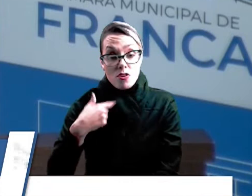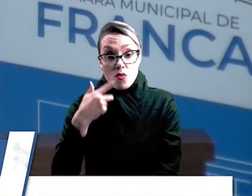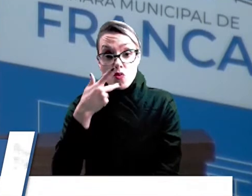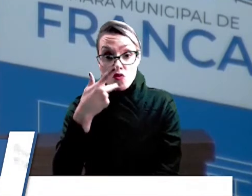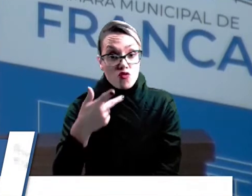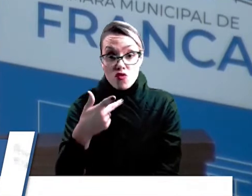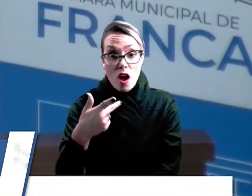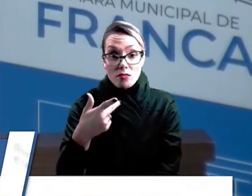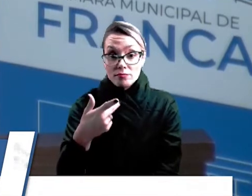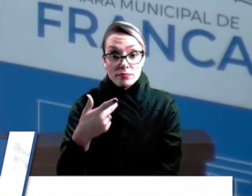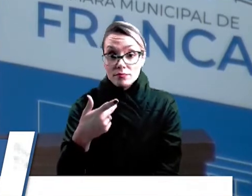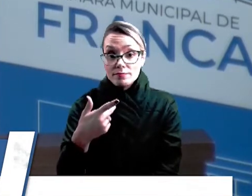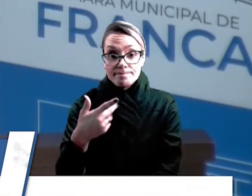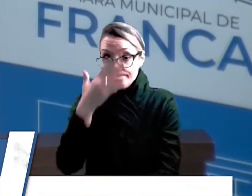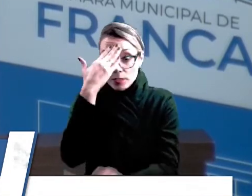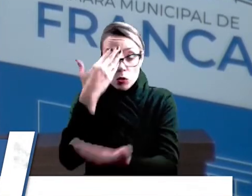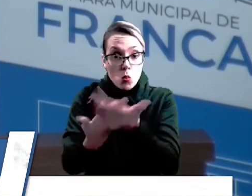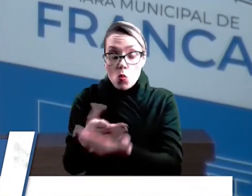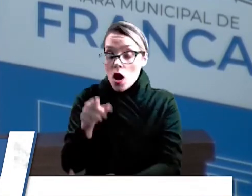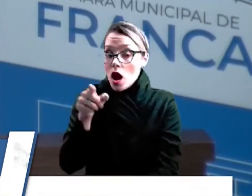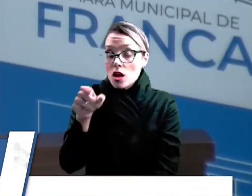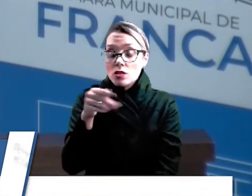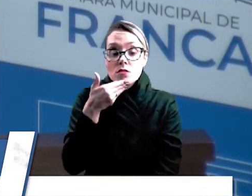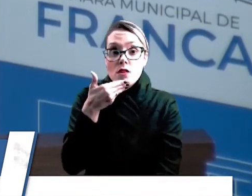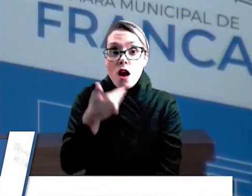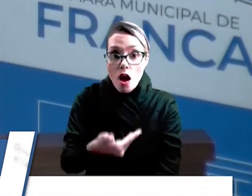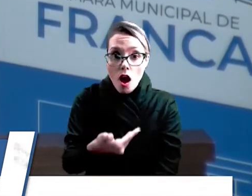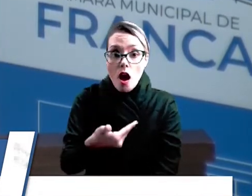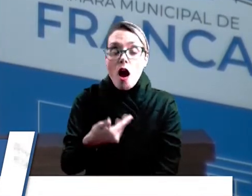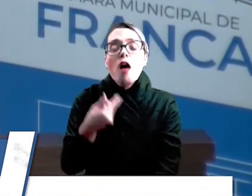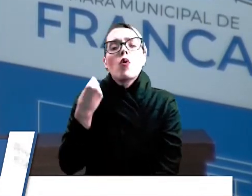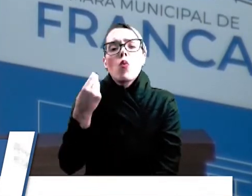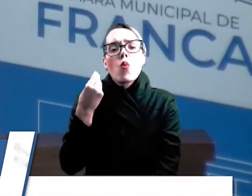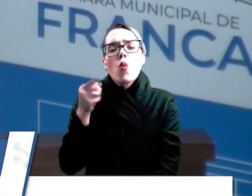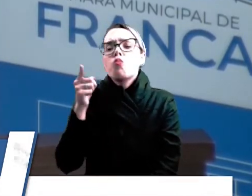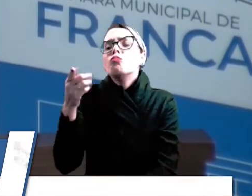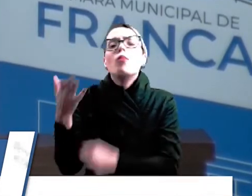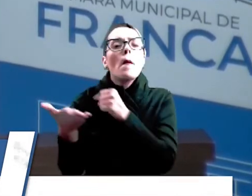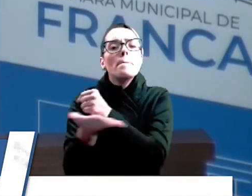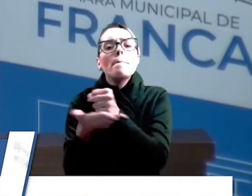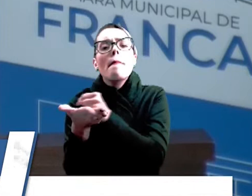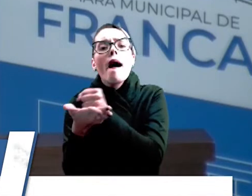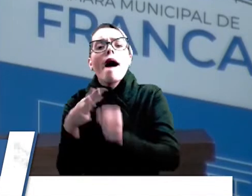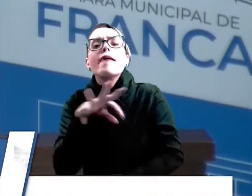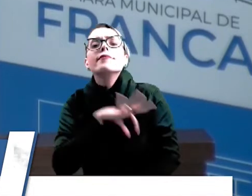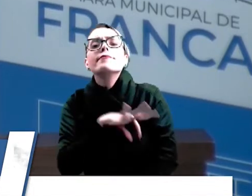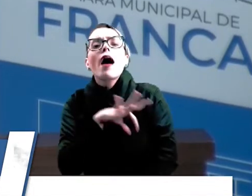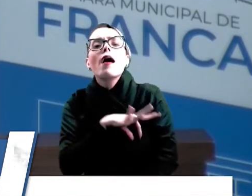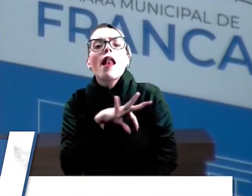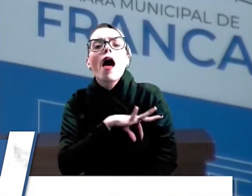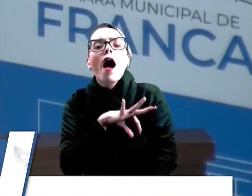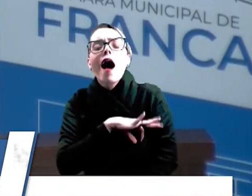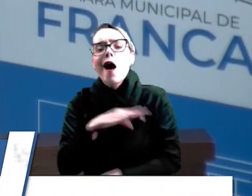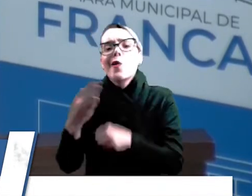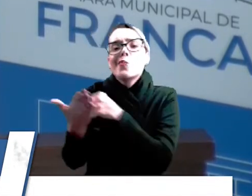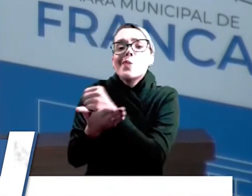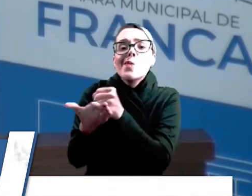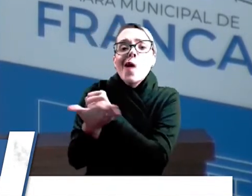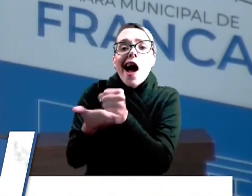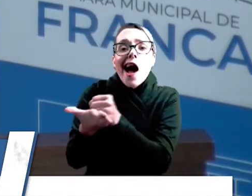indignação com relação ao que aconteceu com o pessoal da enfermagem. Espero, como é uma